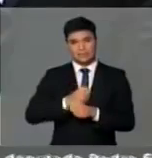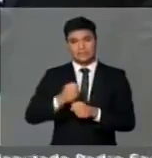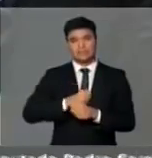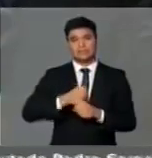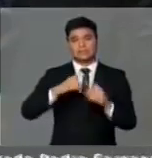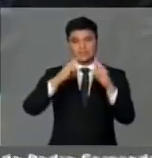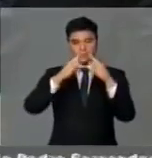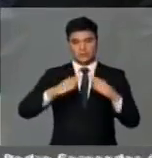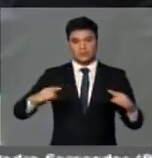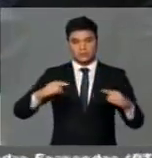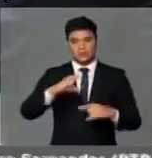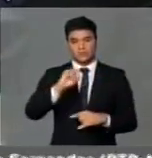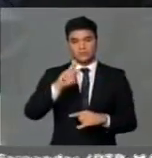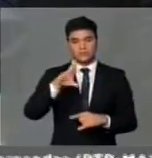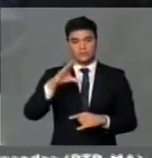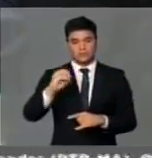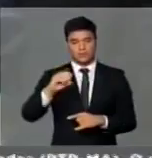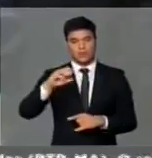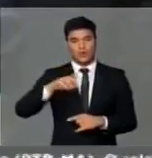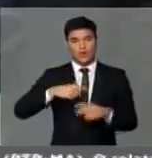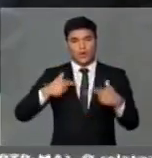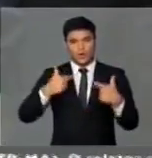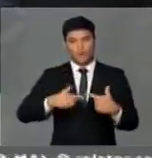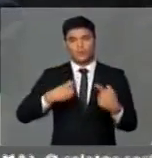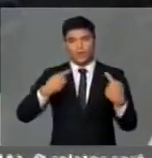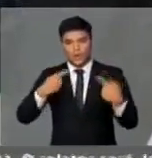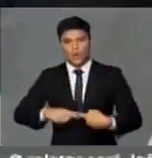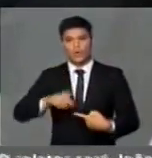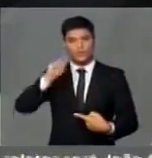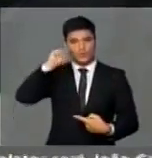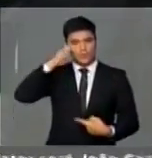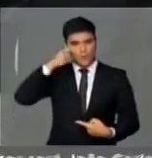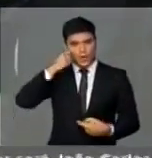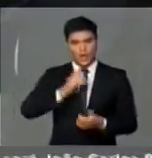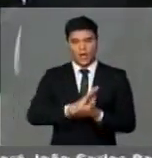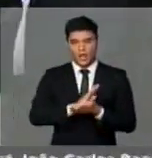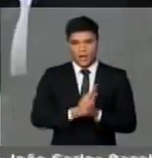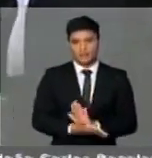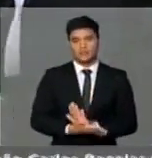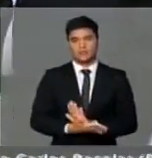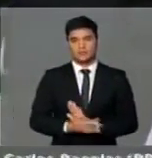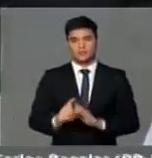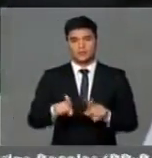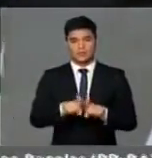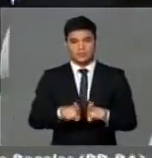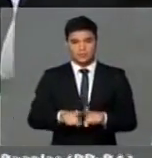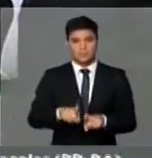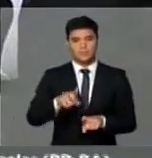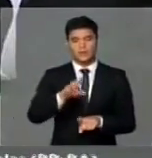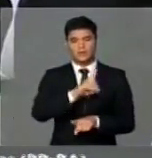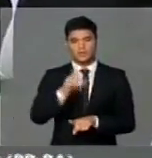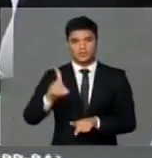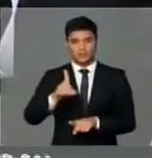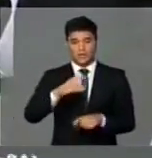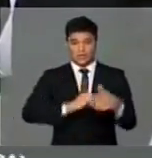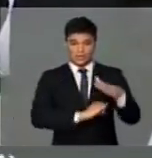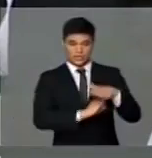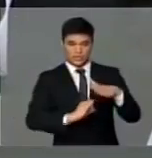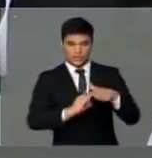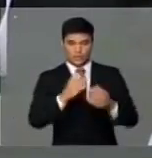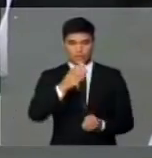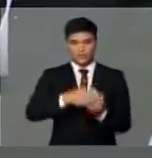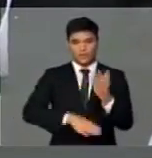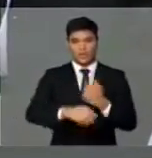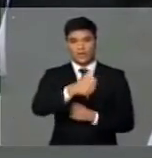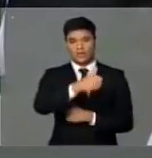Palmarino, trincheira da luta contra o racismo. Essa entidade que foi fundada no dia 12 de março e